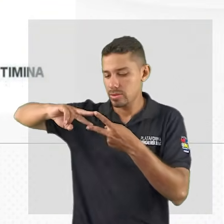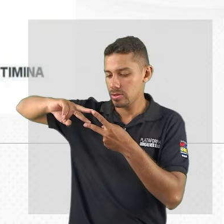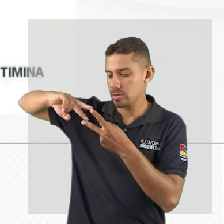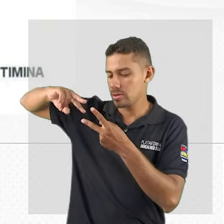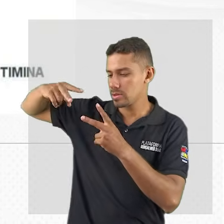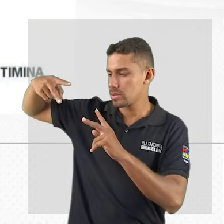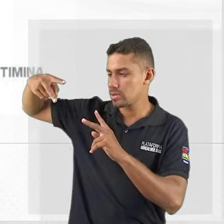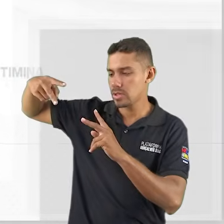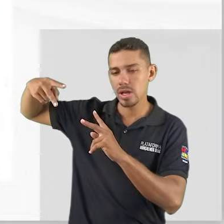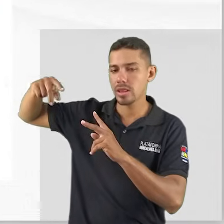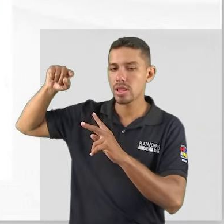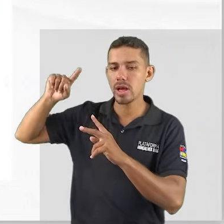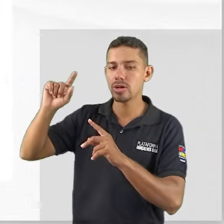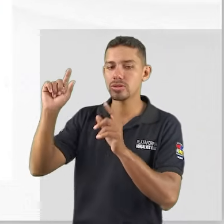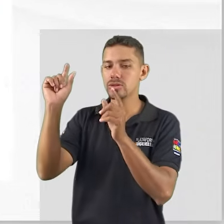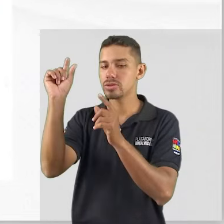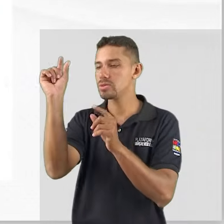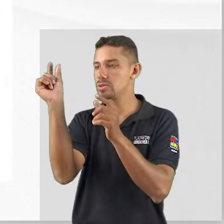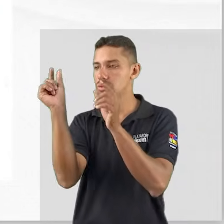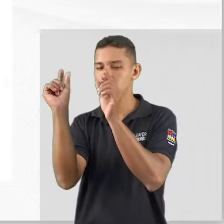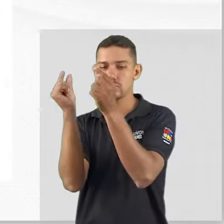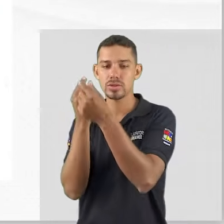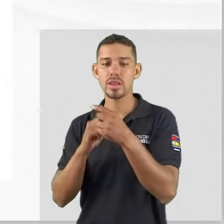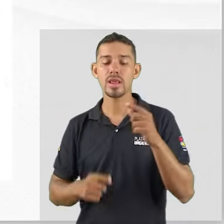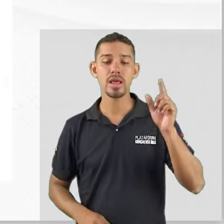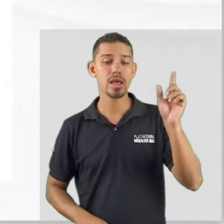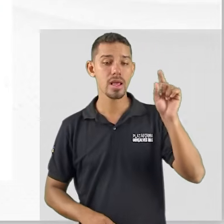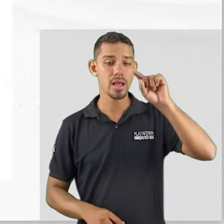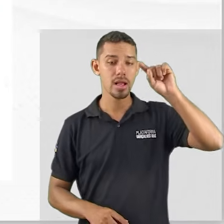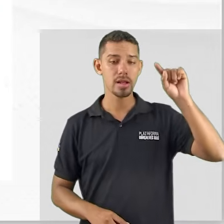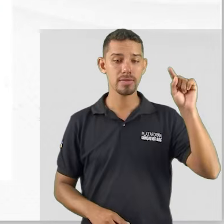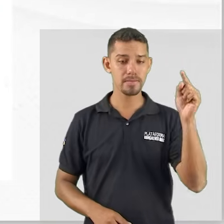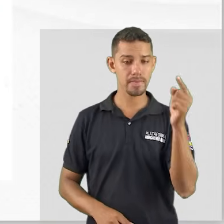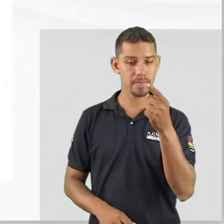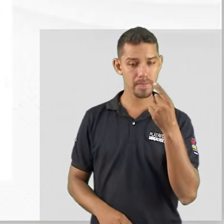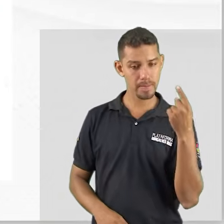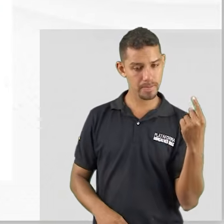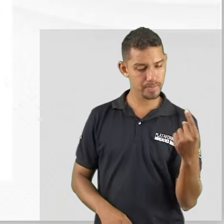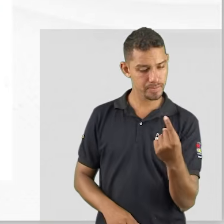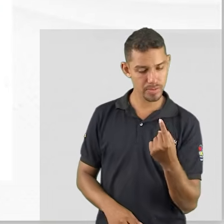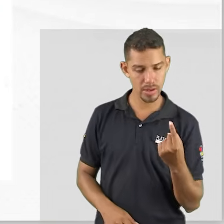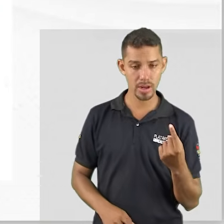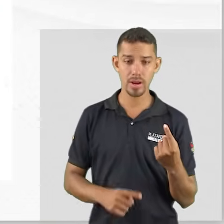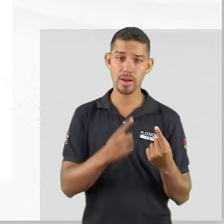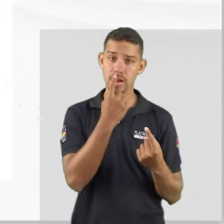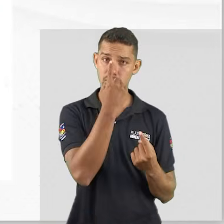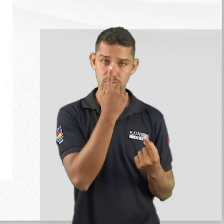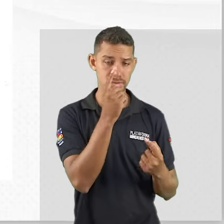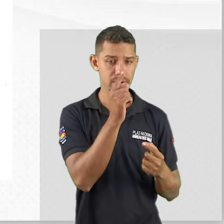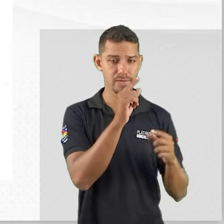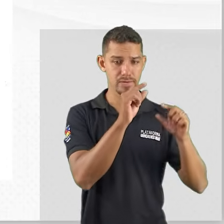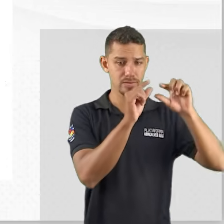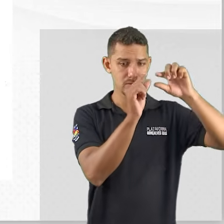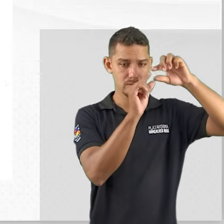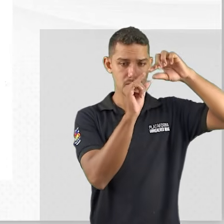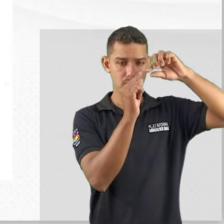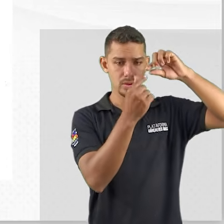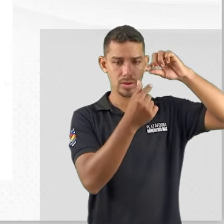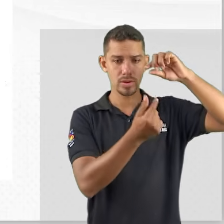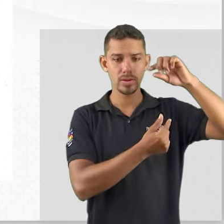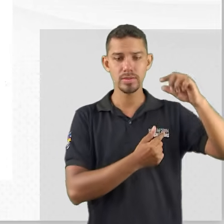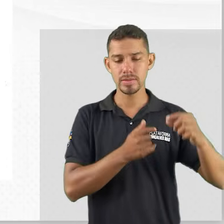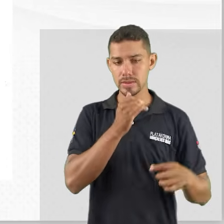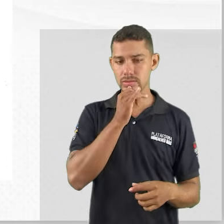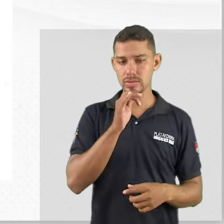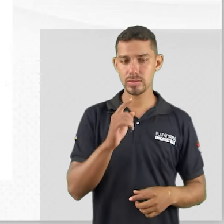pode ver ali na figura. O DNA, geralmente está em dupla hélice, tá? E o RNA, ele está em uma hélice, ele não está em